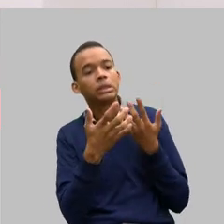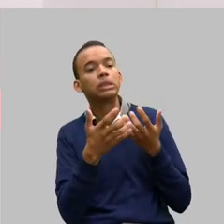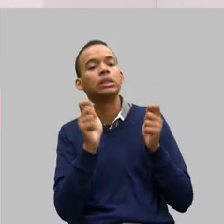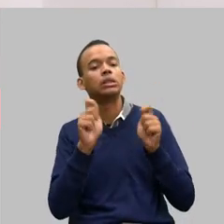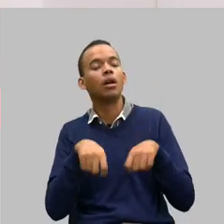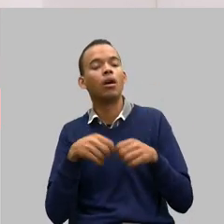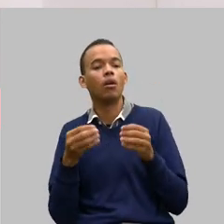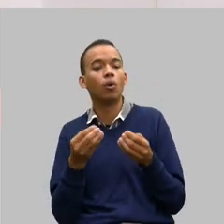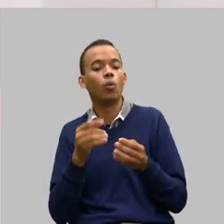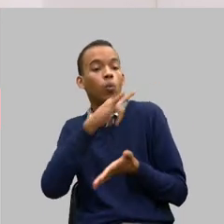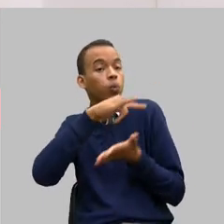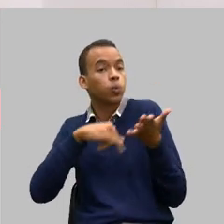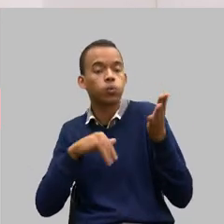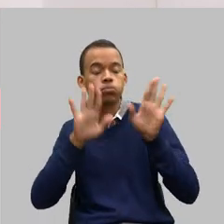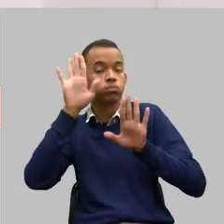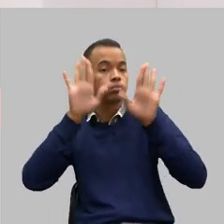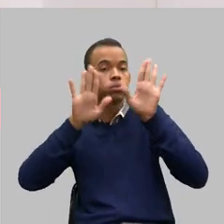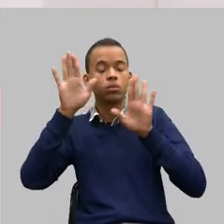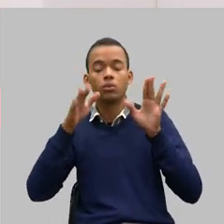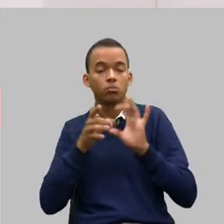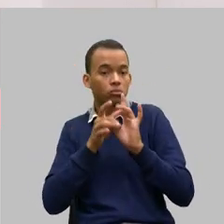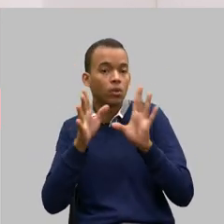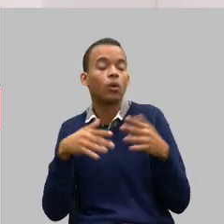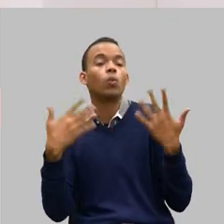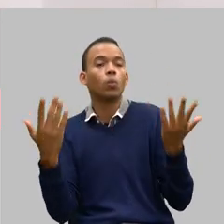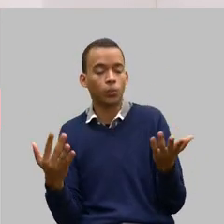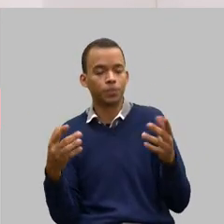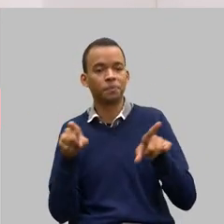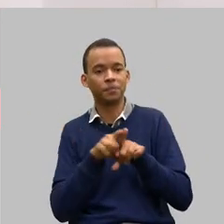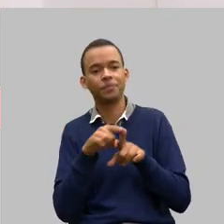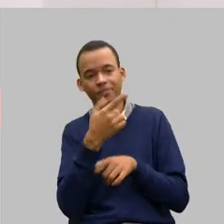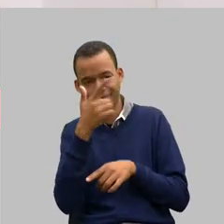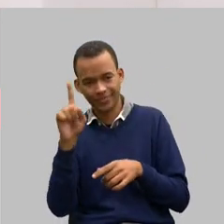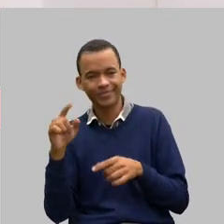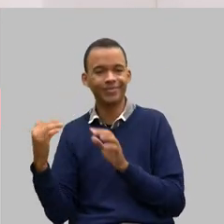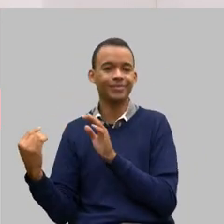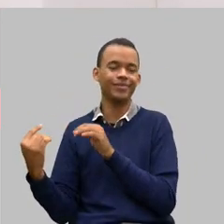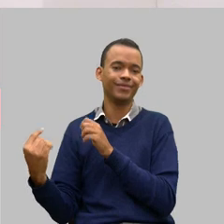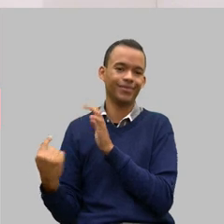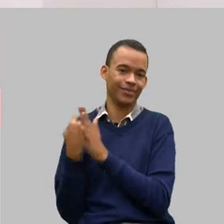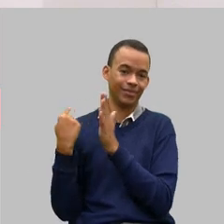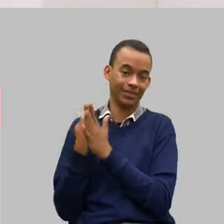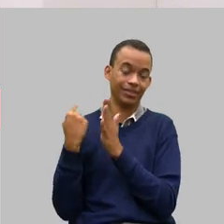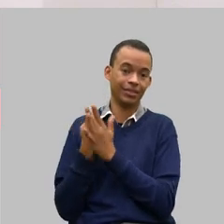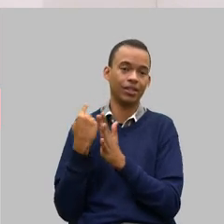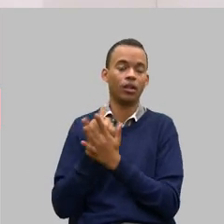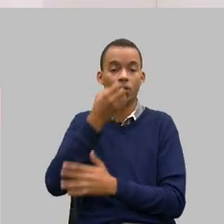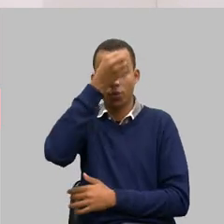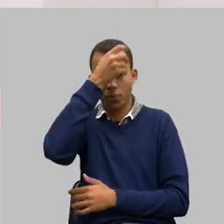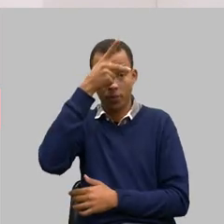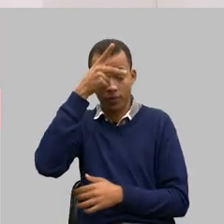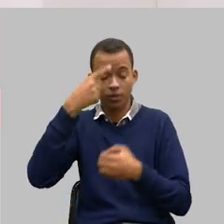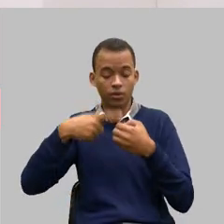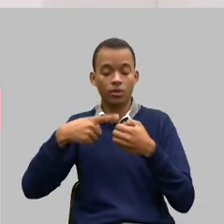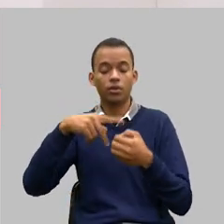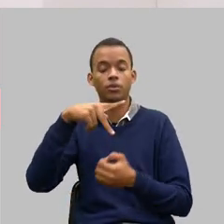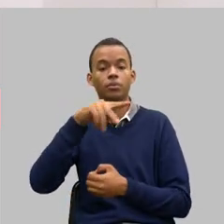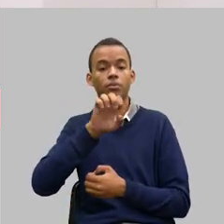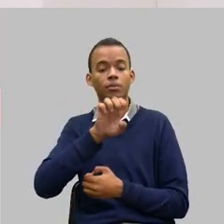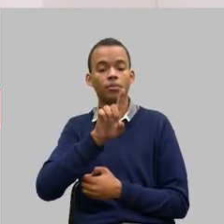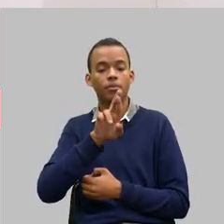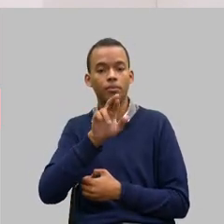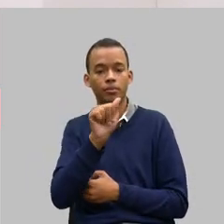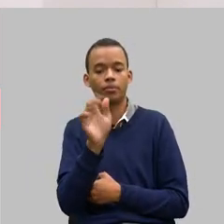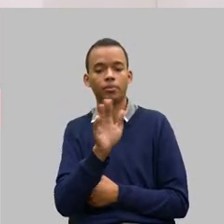essa licitação outra também que sem sou muito cobrado pelo prefeito mar prefeito de pedra azum eh